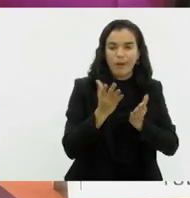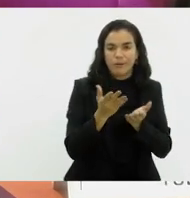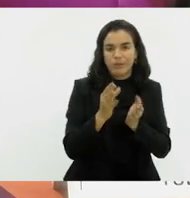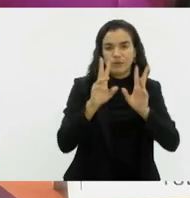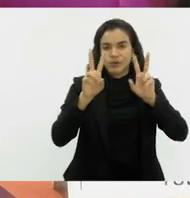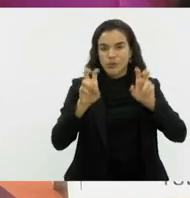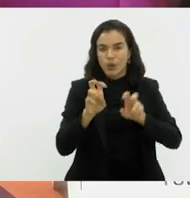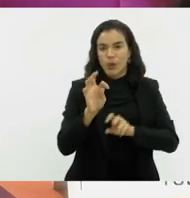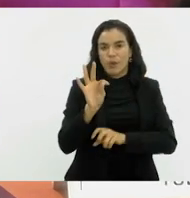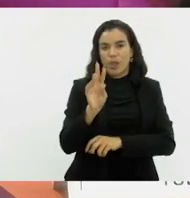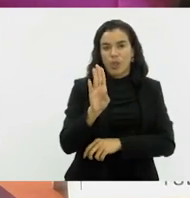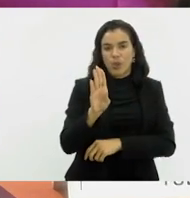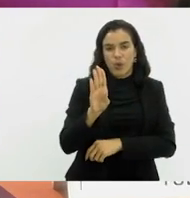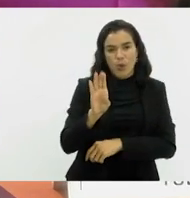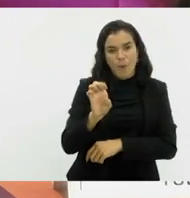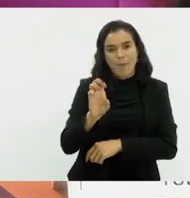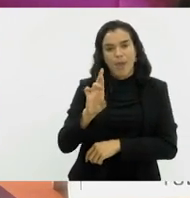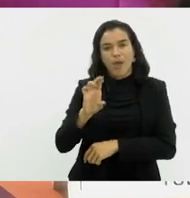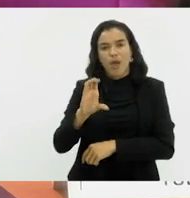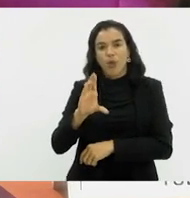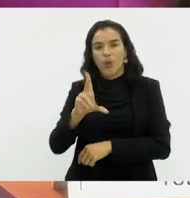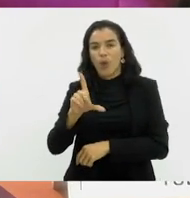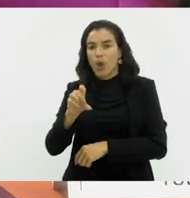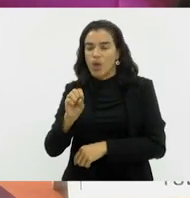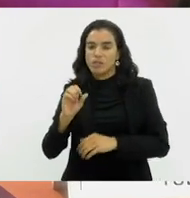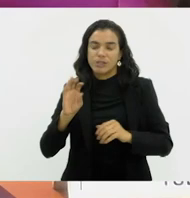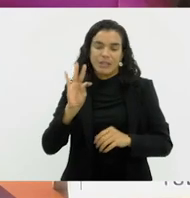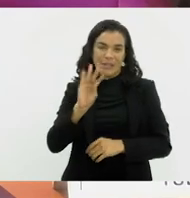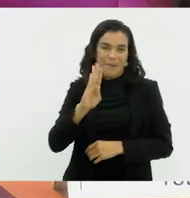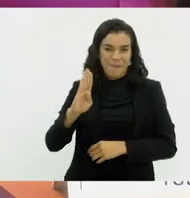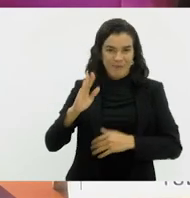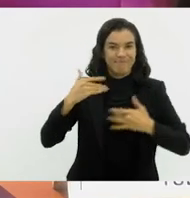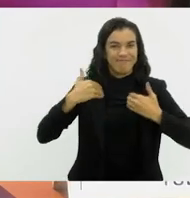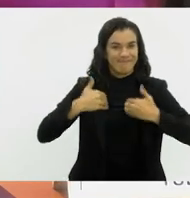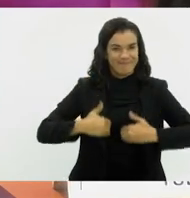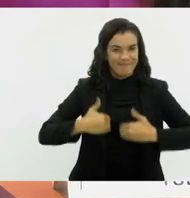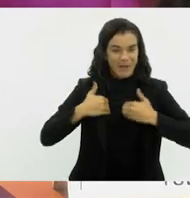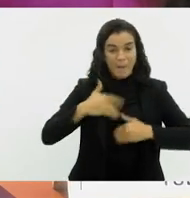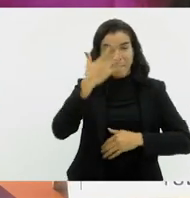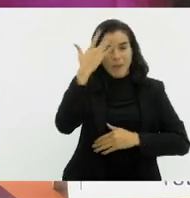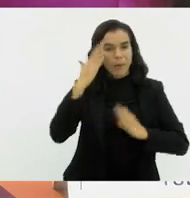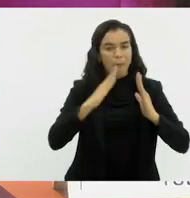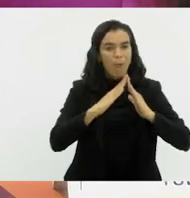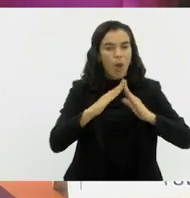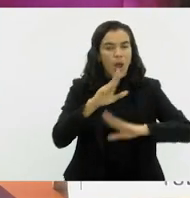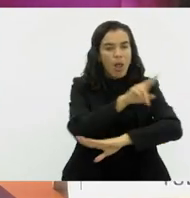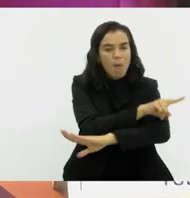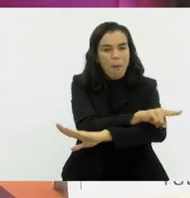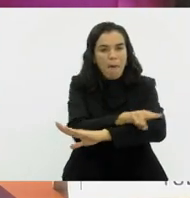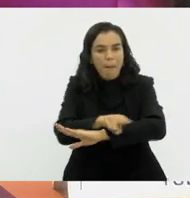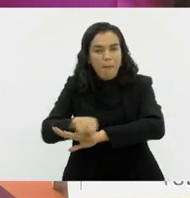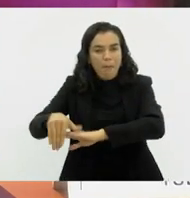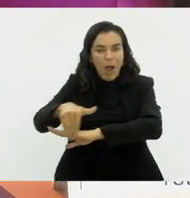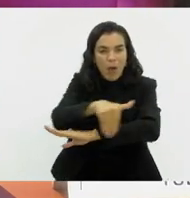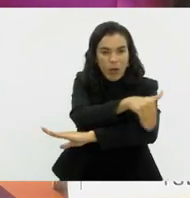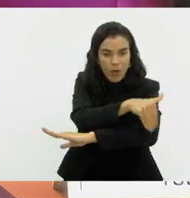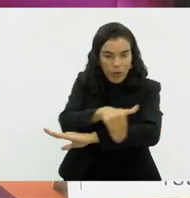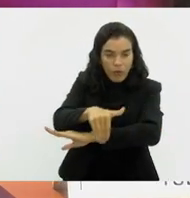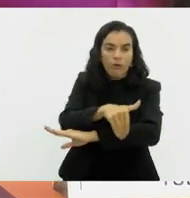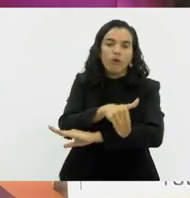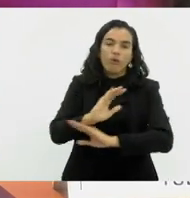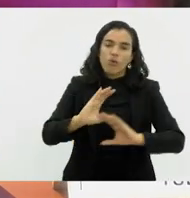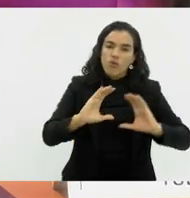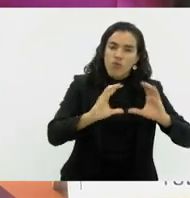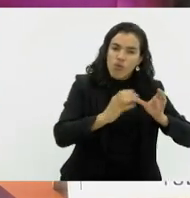na população geral, seja na população privada de liberdade, população de rua. Então, todos esses grupos que